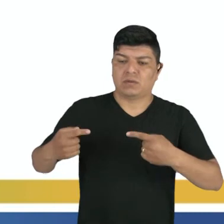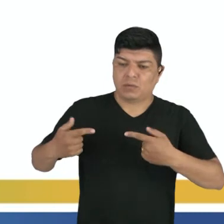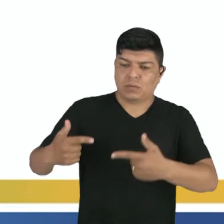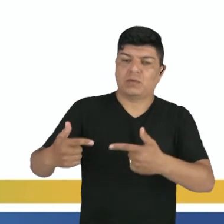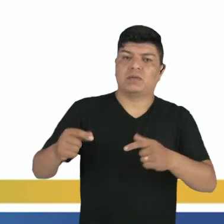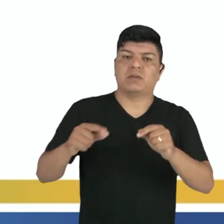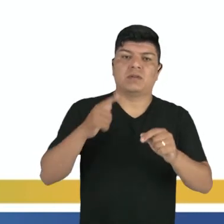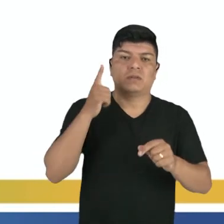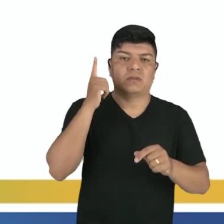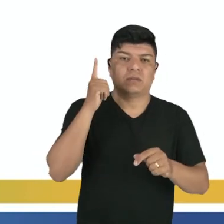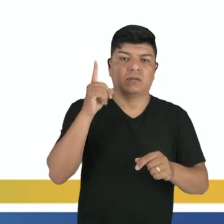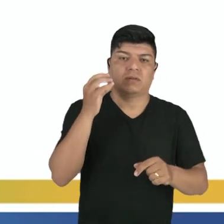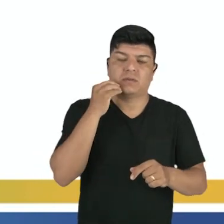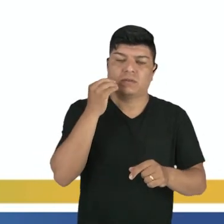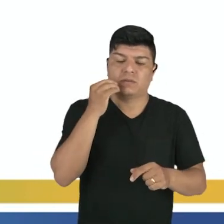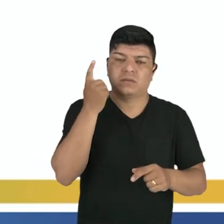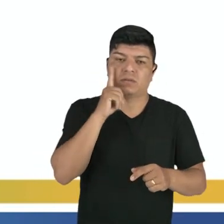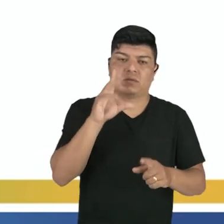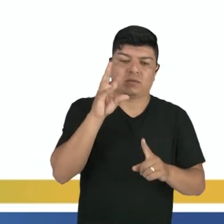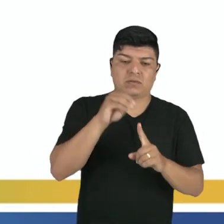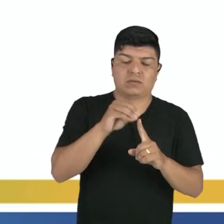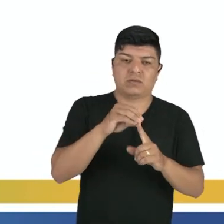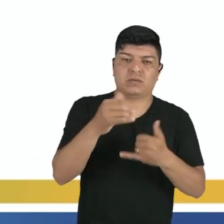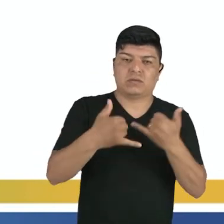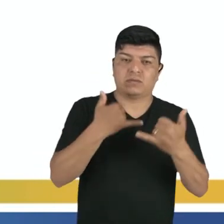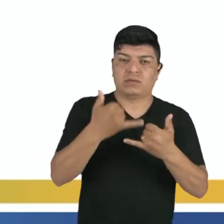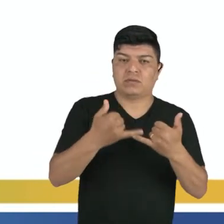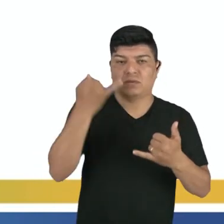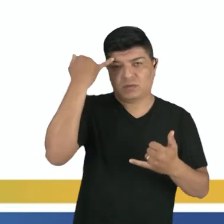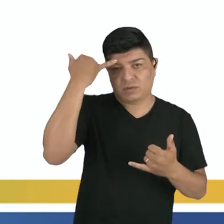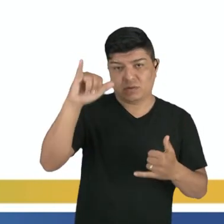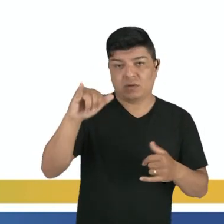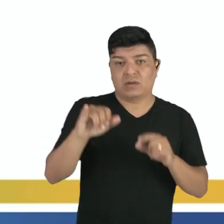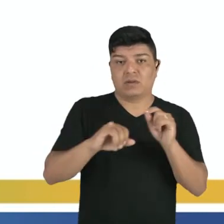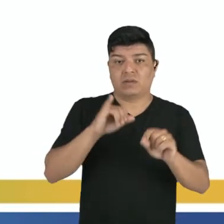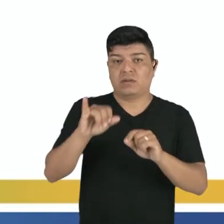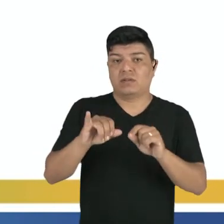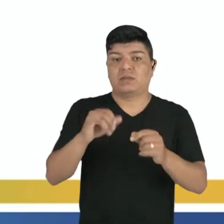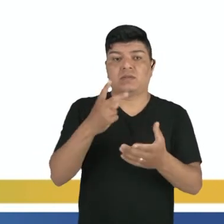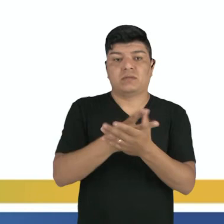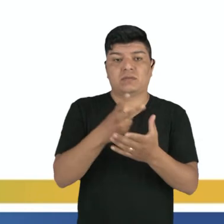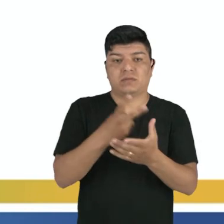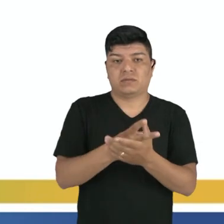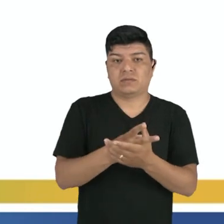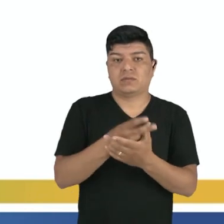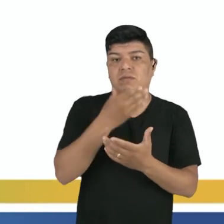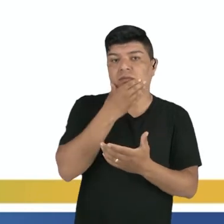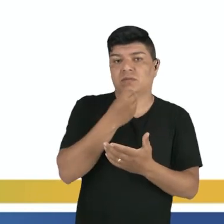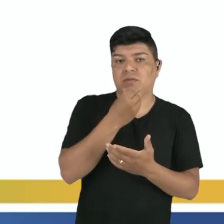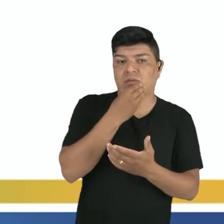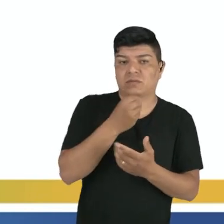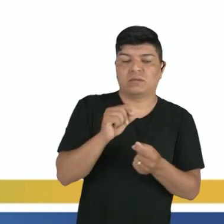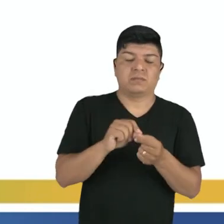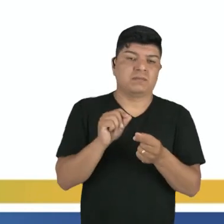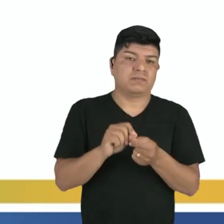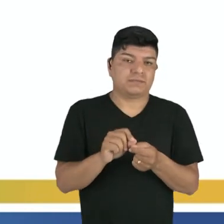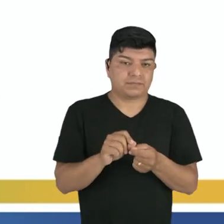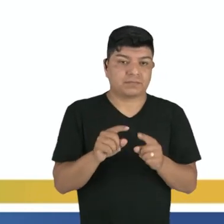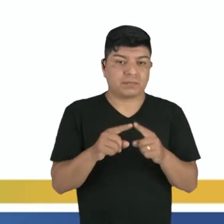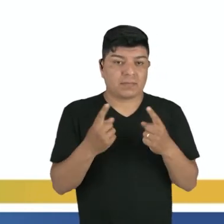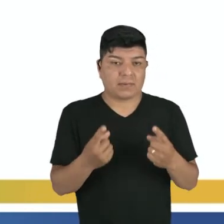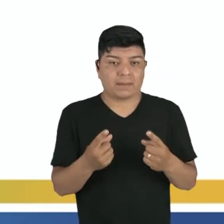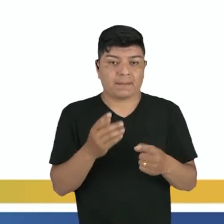tentando alcançar os objetivos do jogo e evitando concomitante mente que o adversário o façam